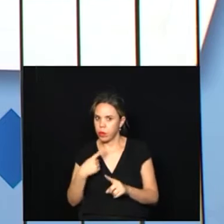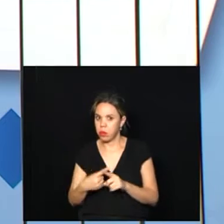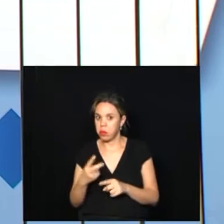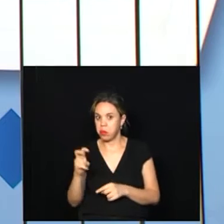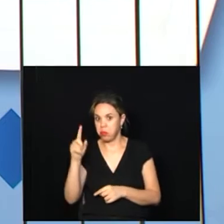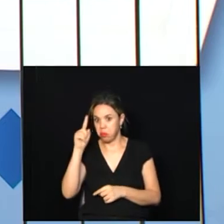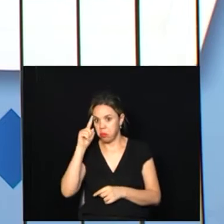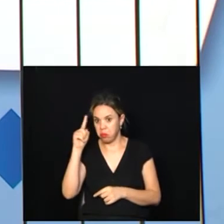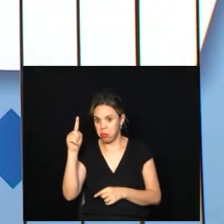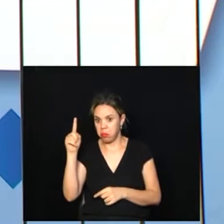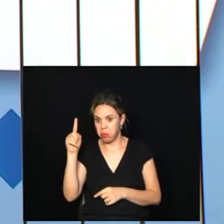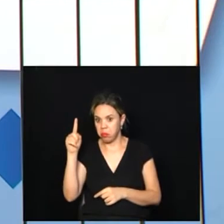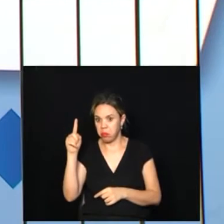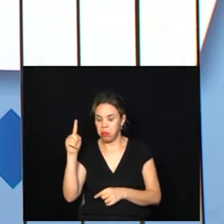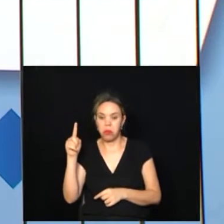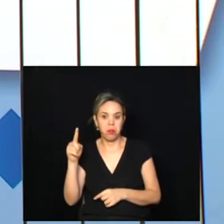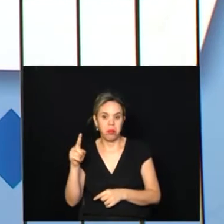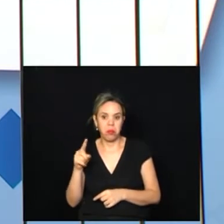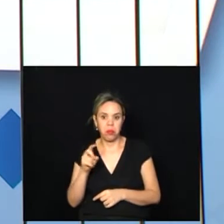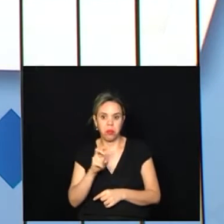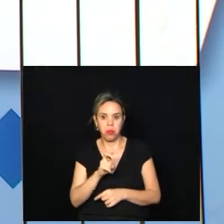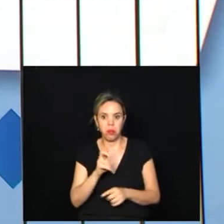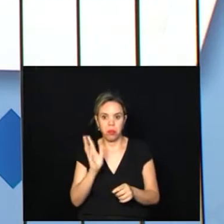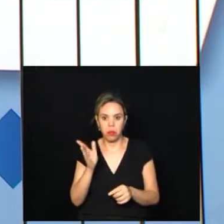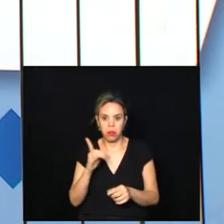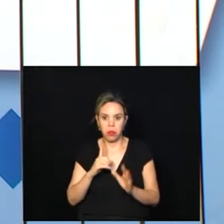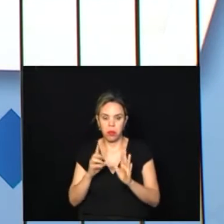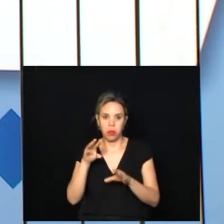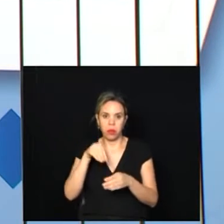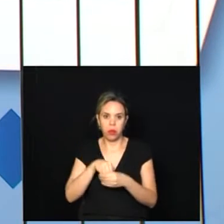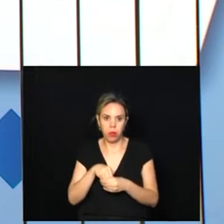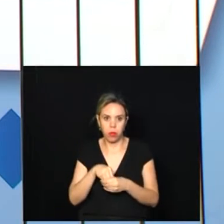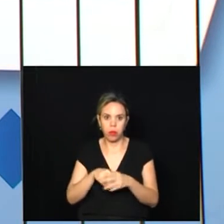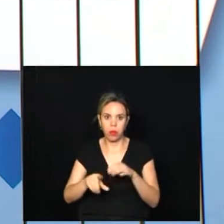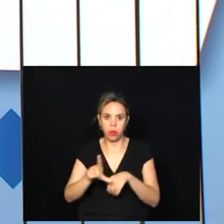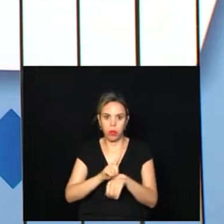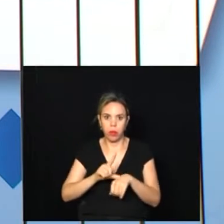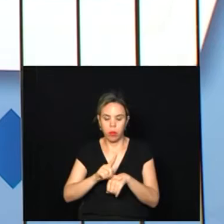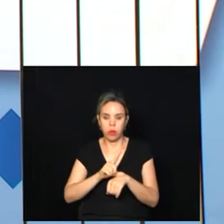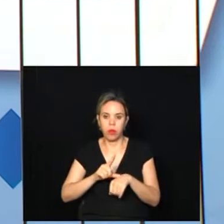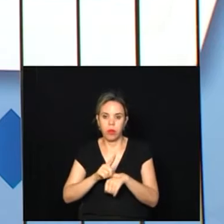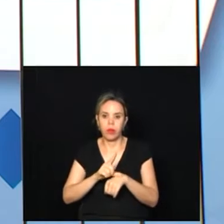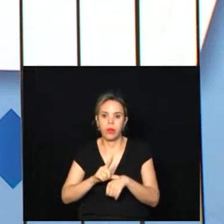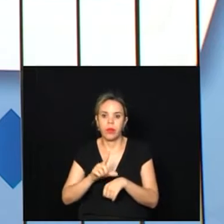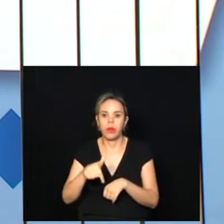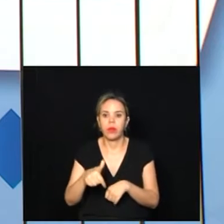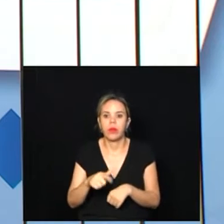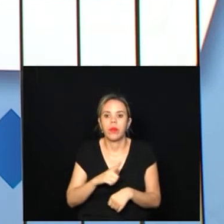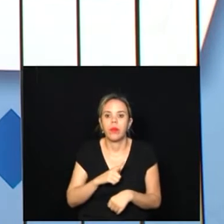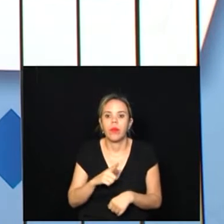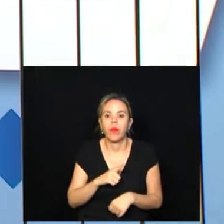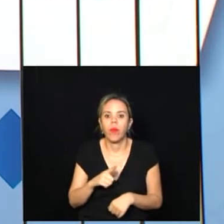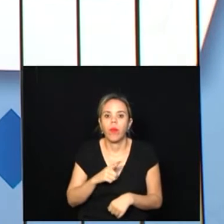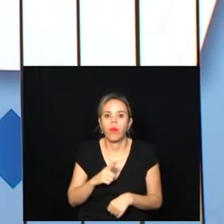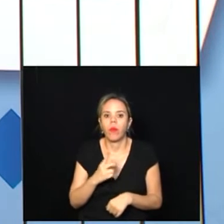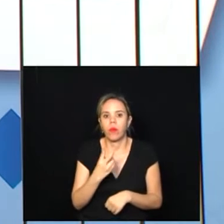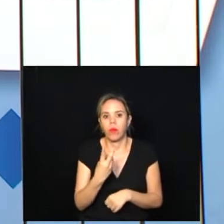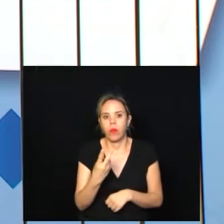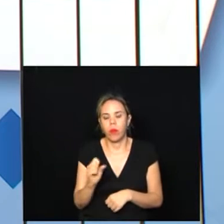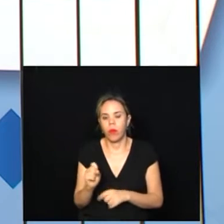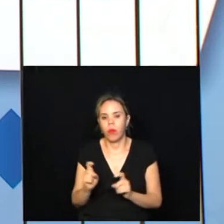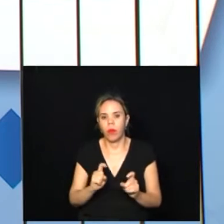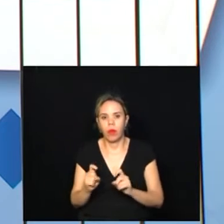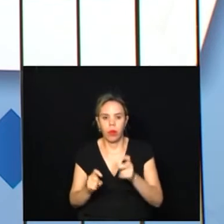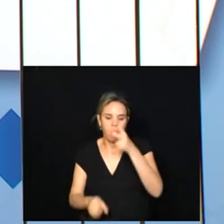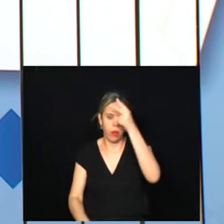15 dias, além dos 5 já previstos em legislação. Depois nós temos a 28ª